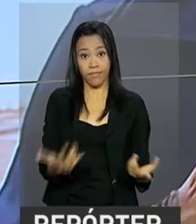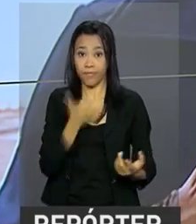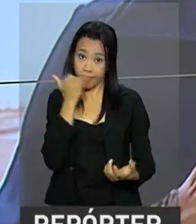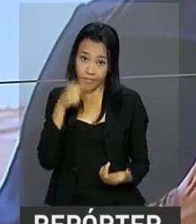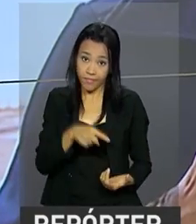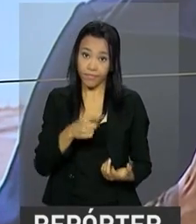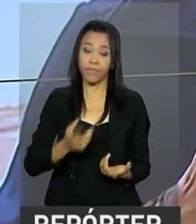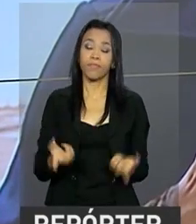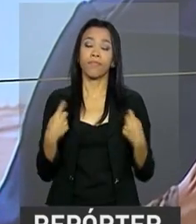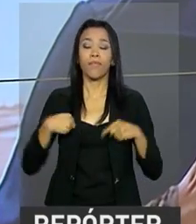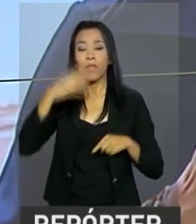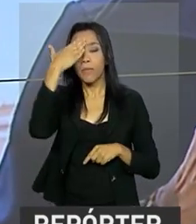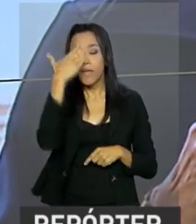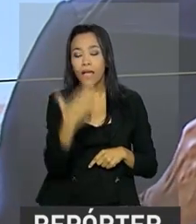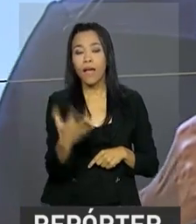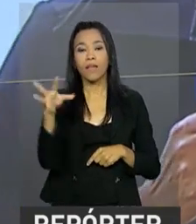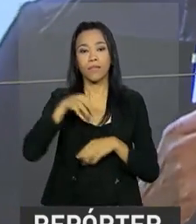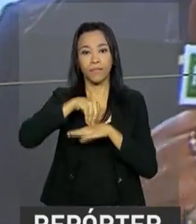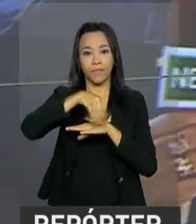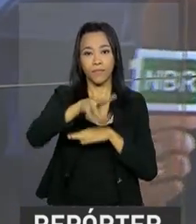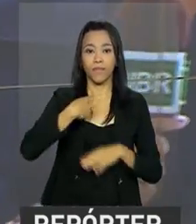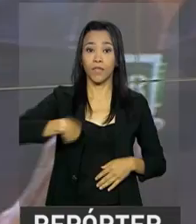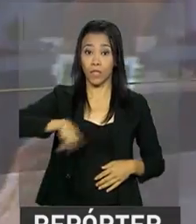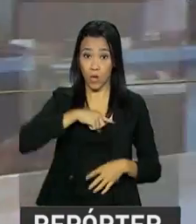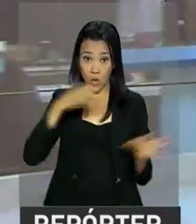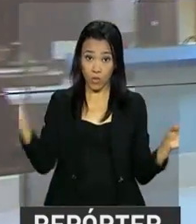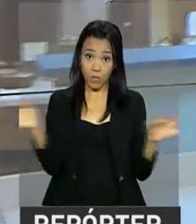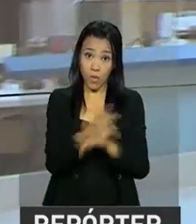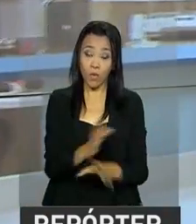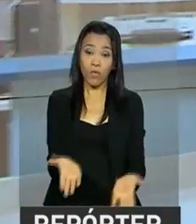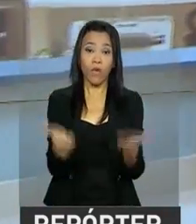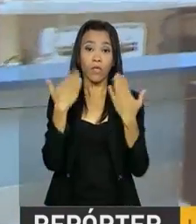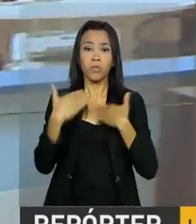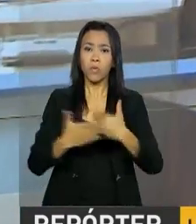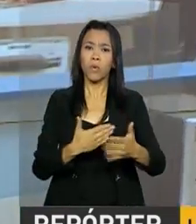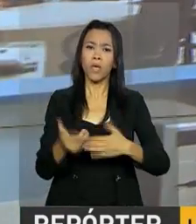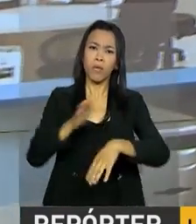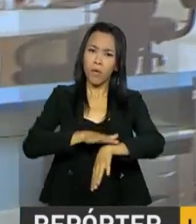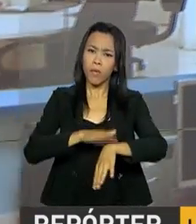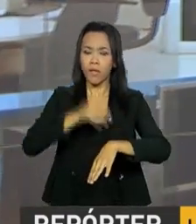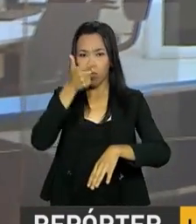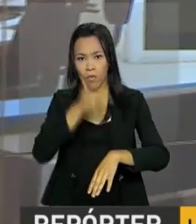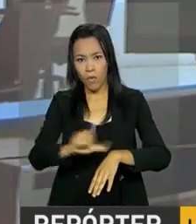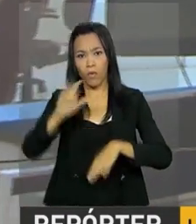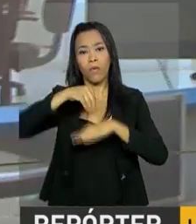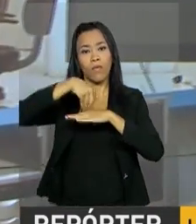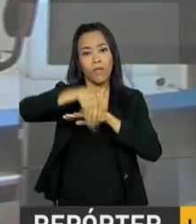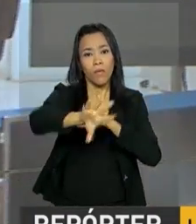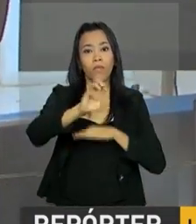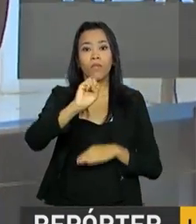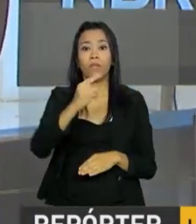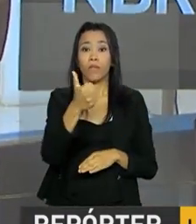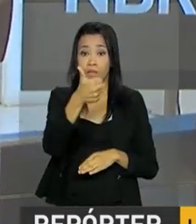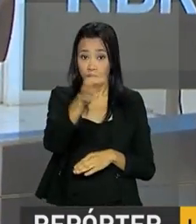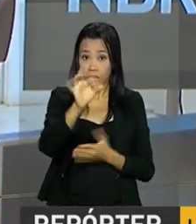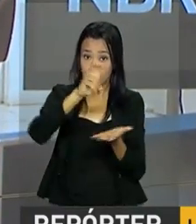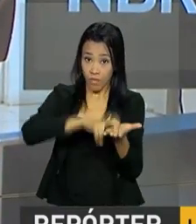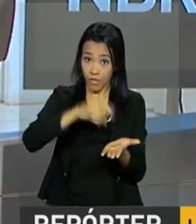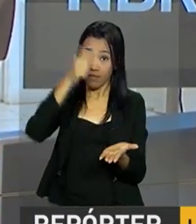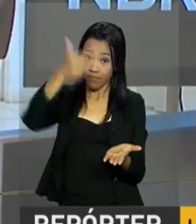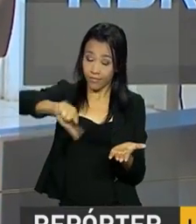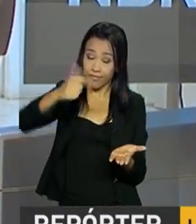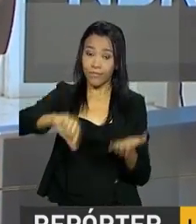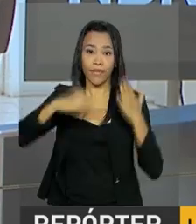Mara. Obrigado pelas suas informações. E nós ficamos por aqui. Voltamos a qualquer momento com outras informações ou às 10 da manhã